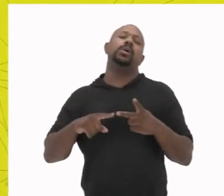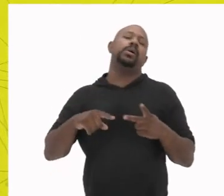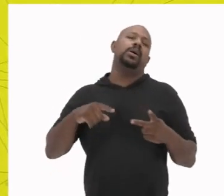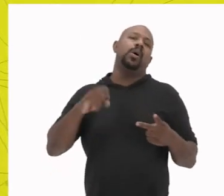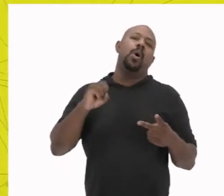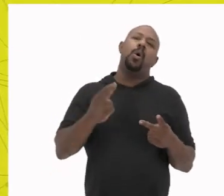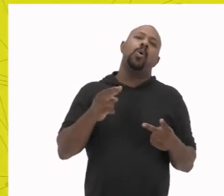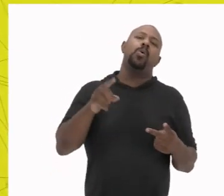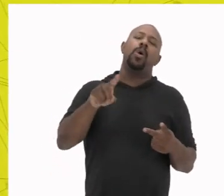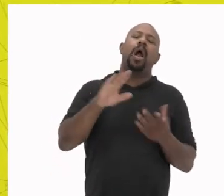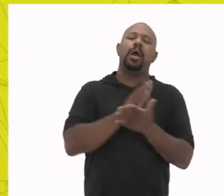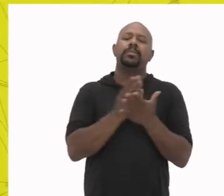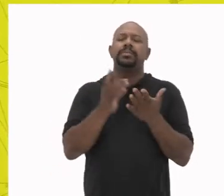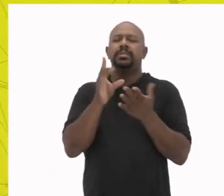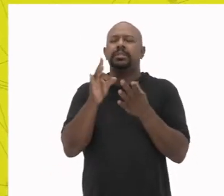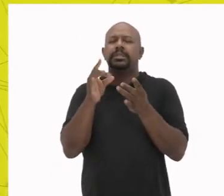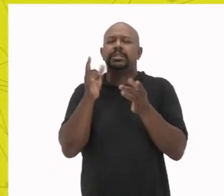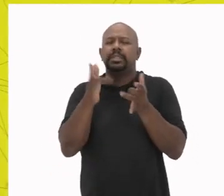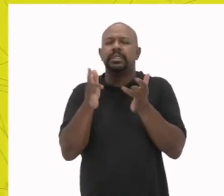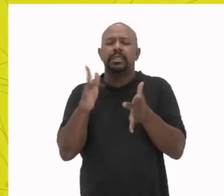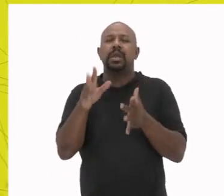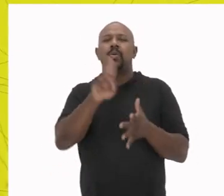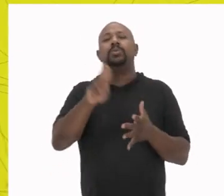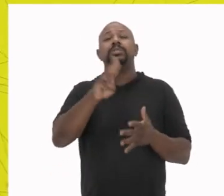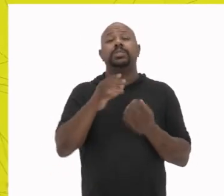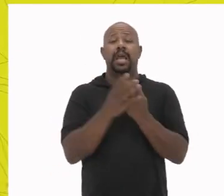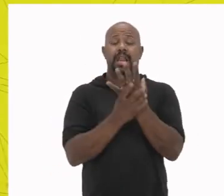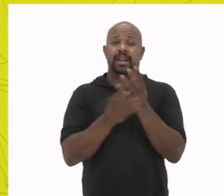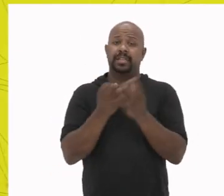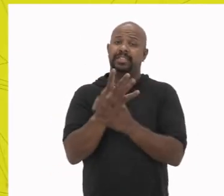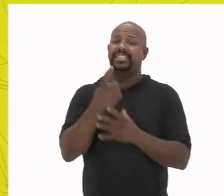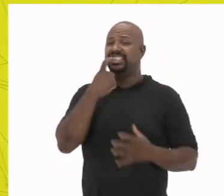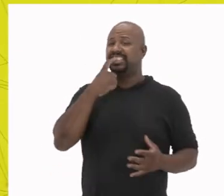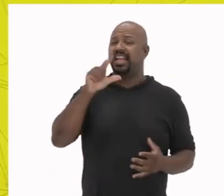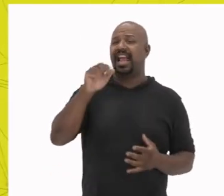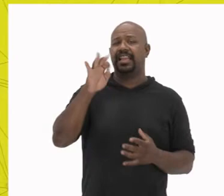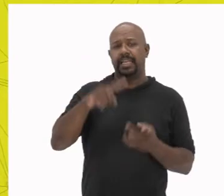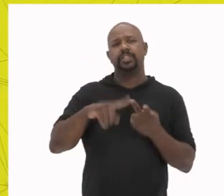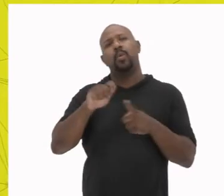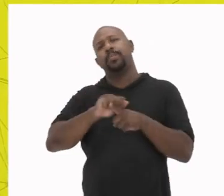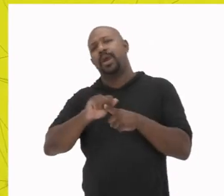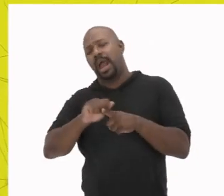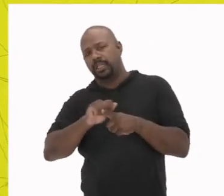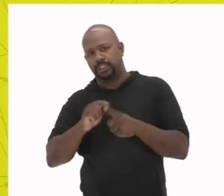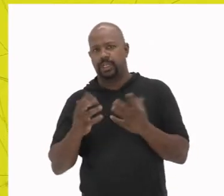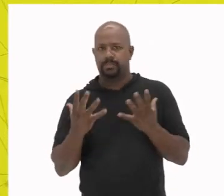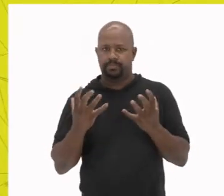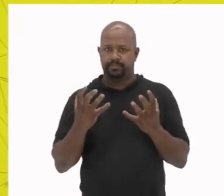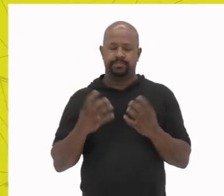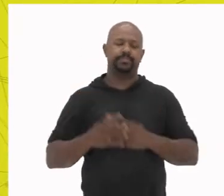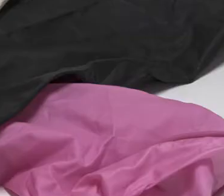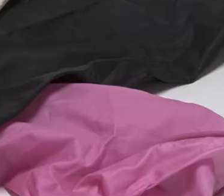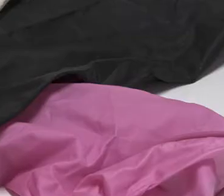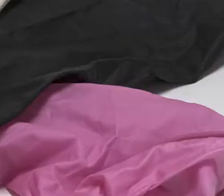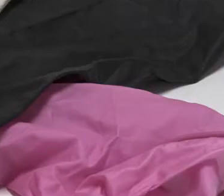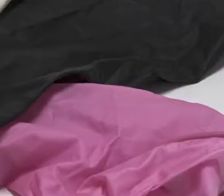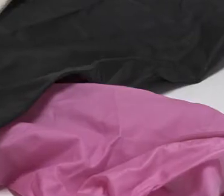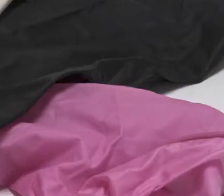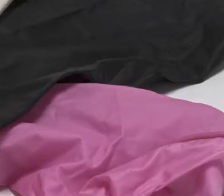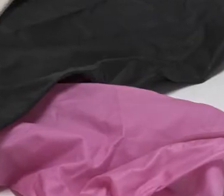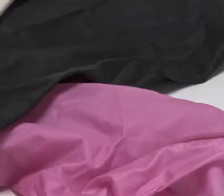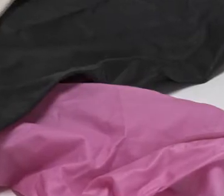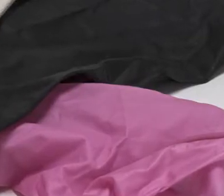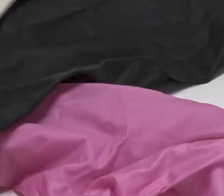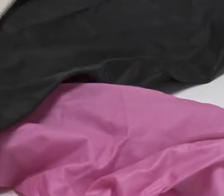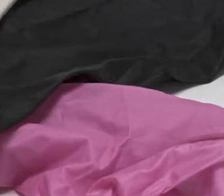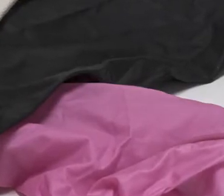fotografias sem proteção de moldura ou superfícies pigmentadas, usar luva de látex, vinílicas ou borracha. Uma dúzia